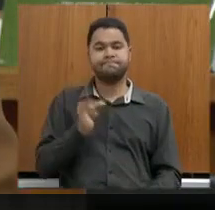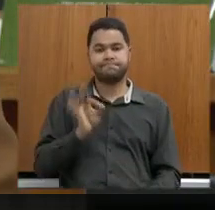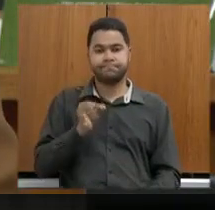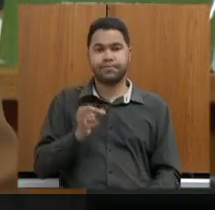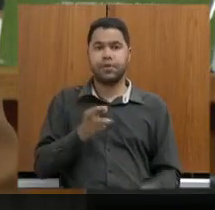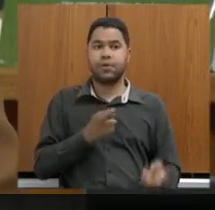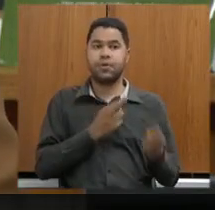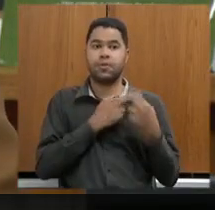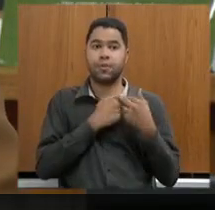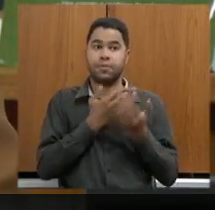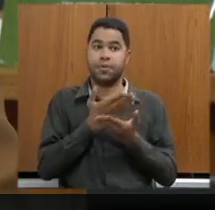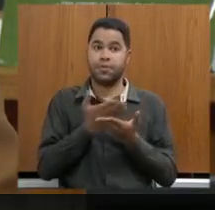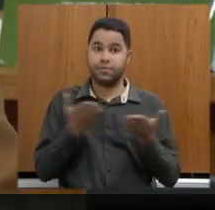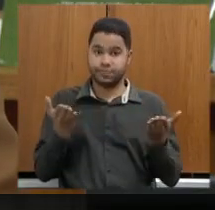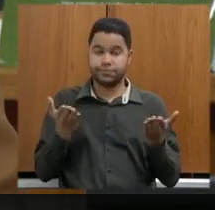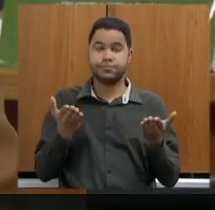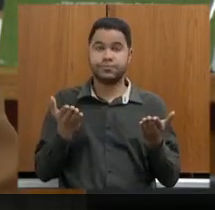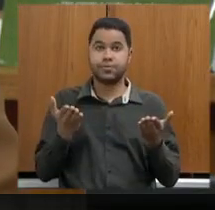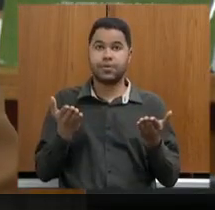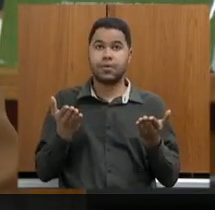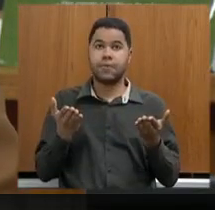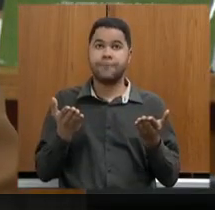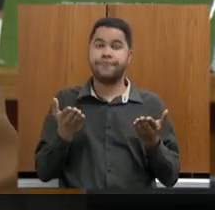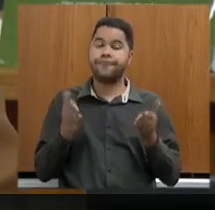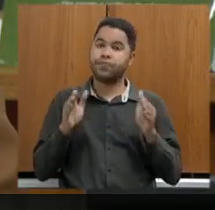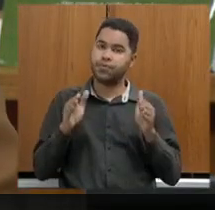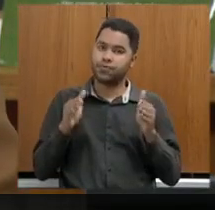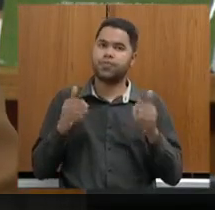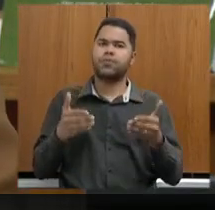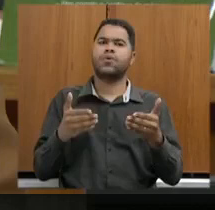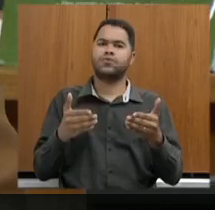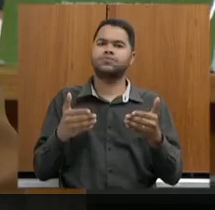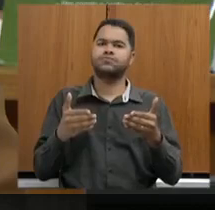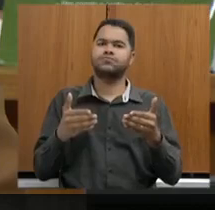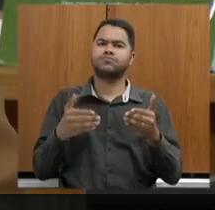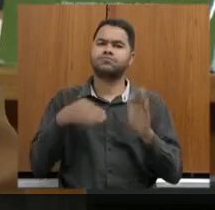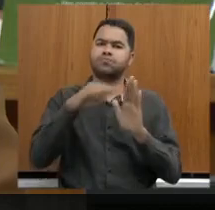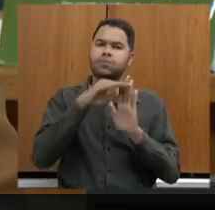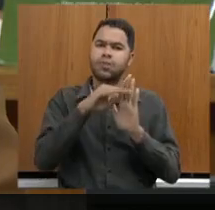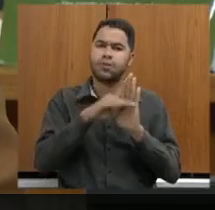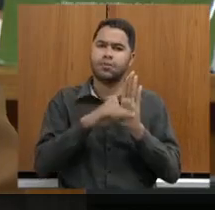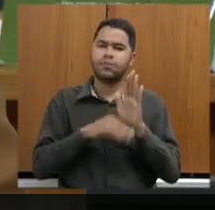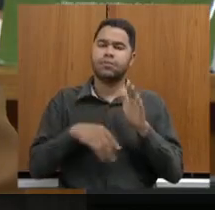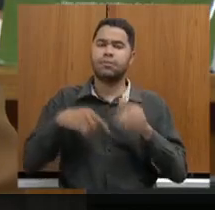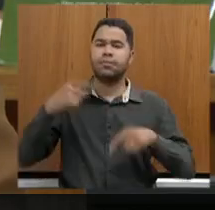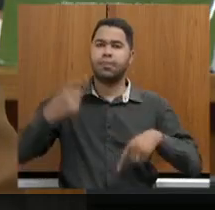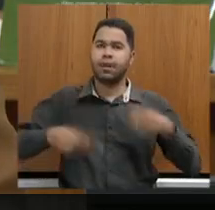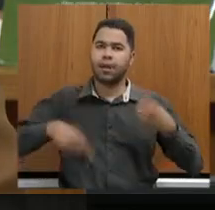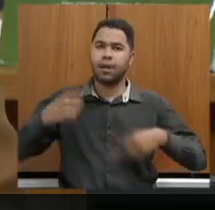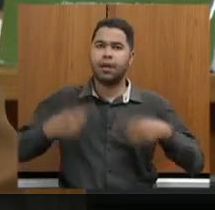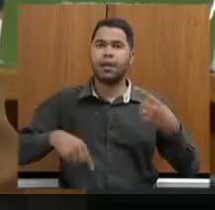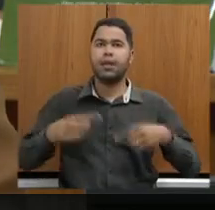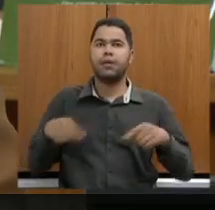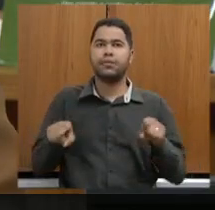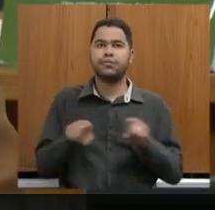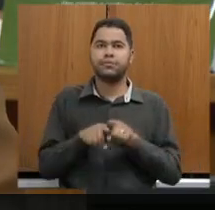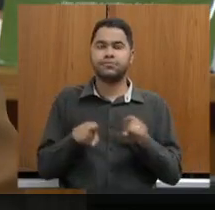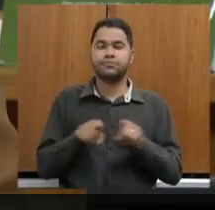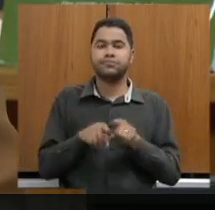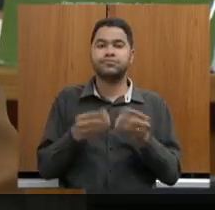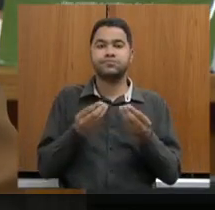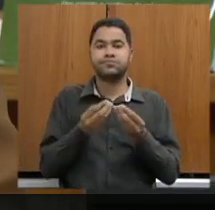papel dos Senhores e quando ele ele é voltado né de forma republicana para discutir para poder